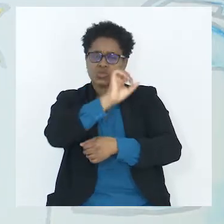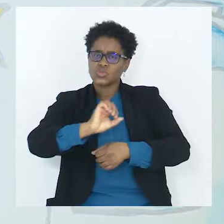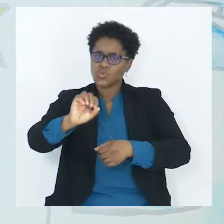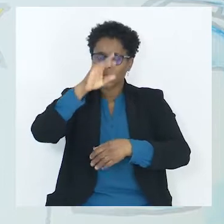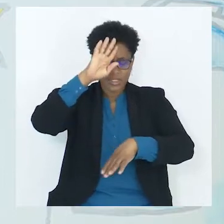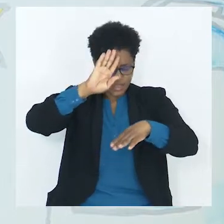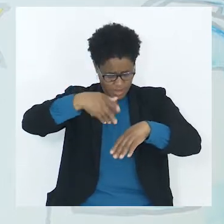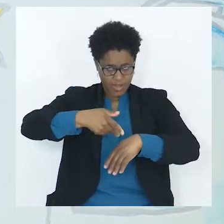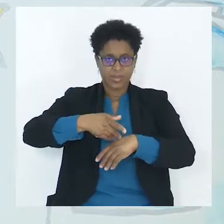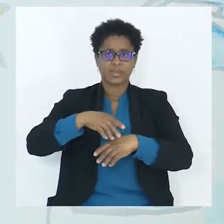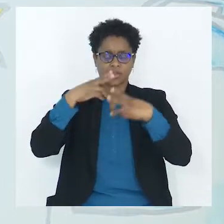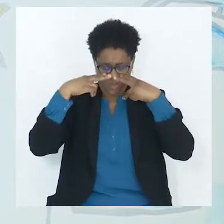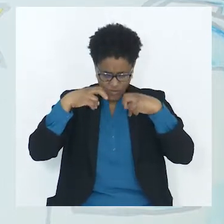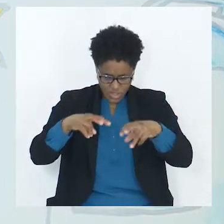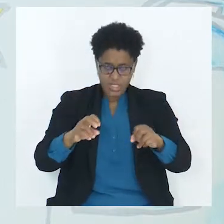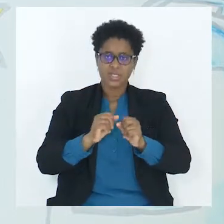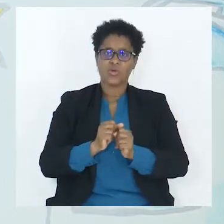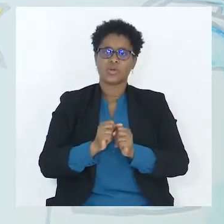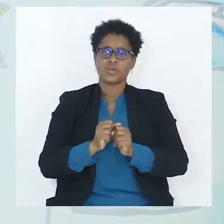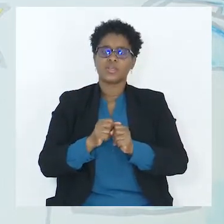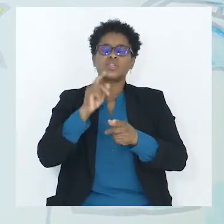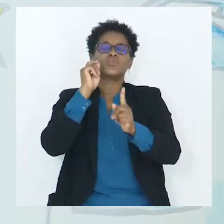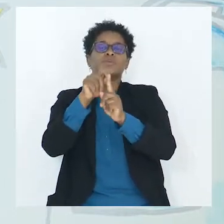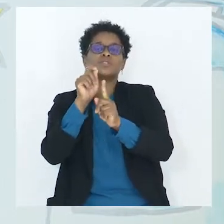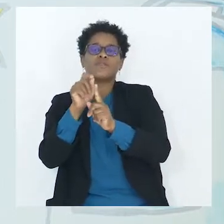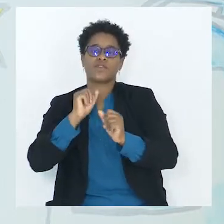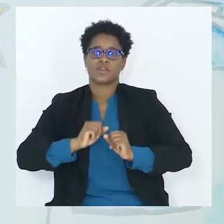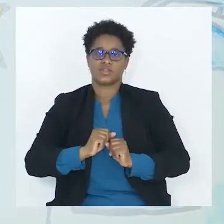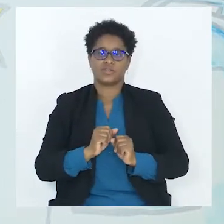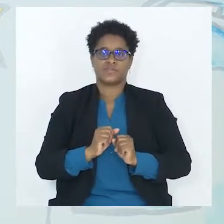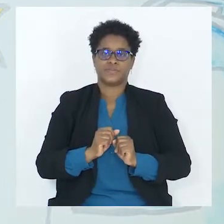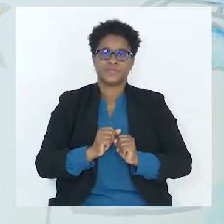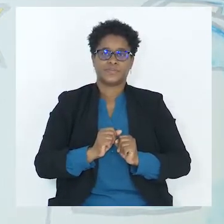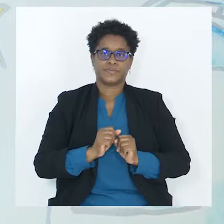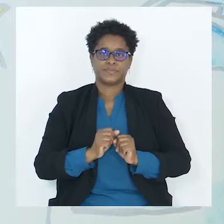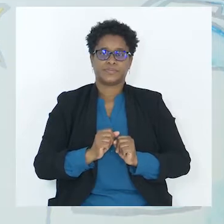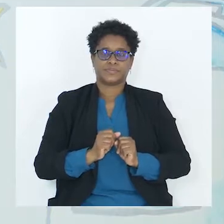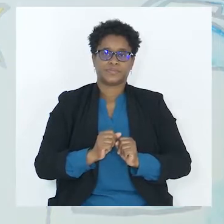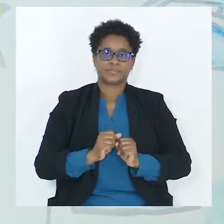área de saber, de investigação específica.